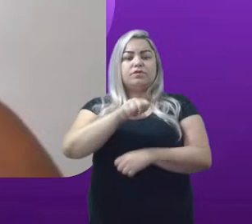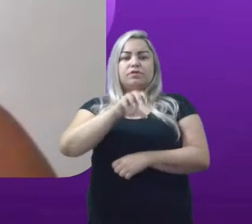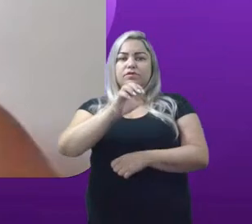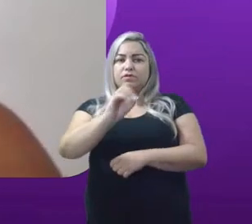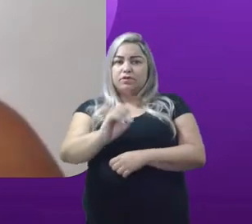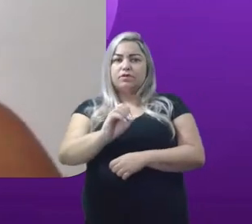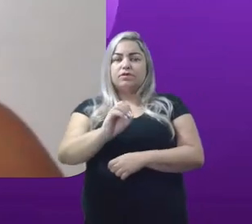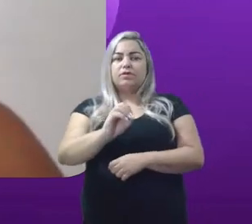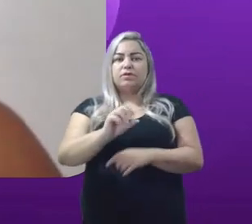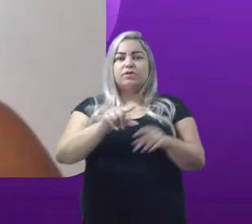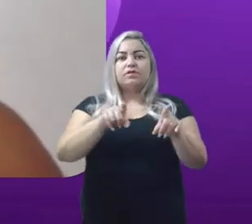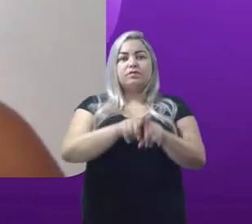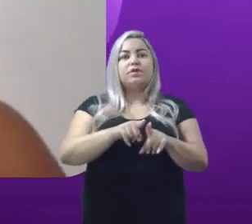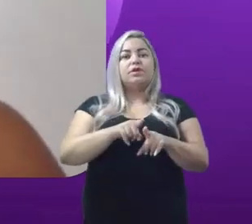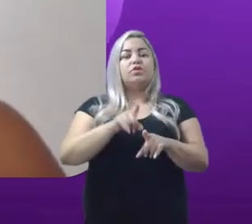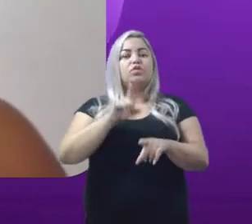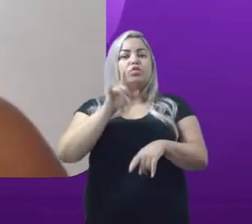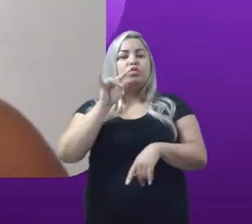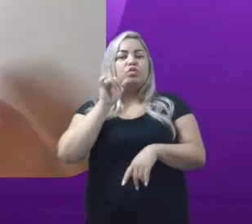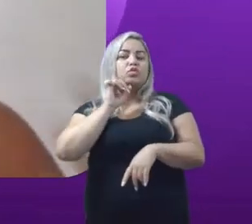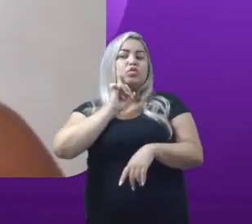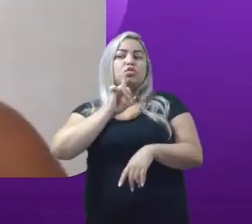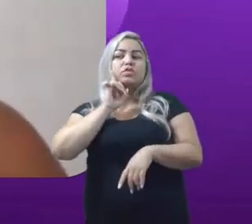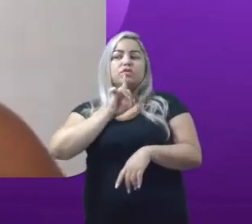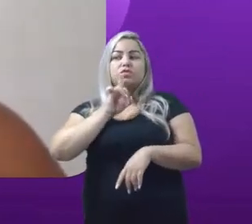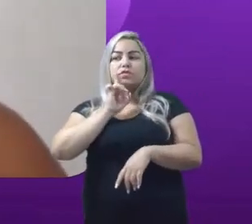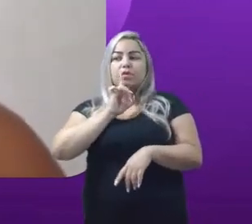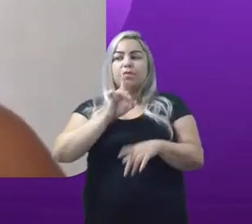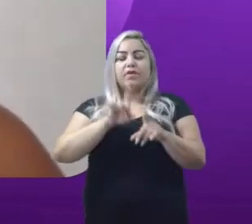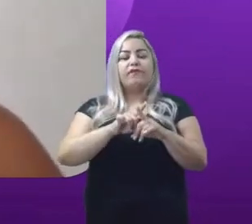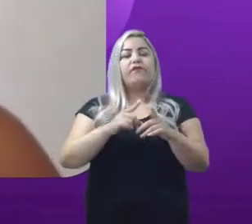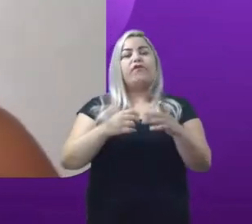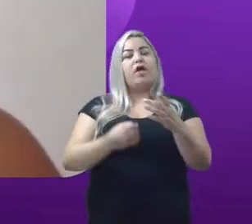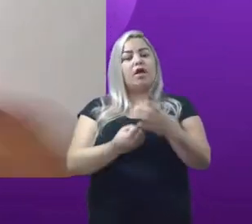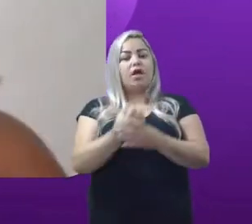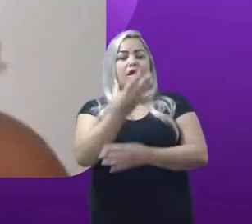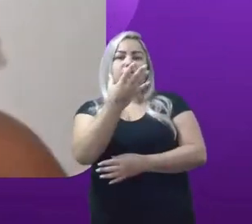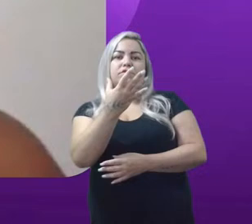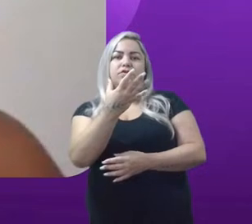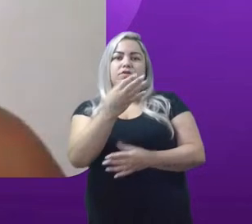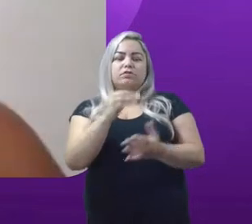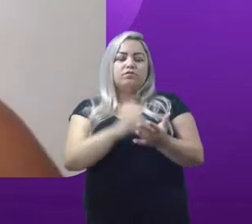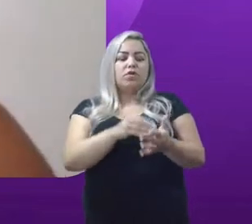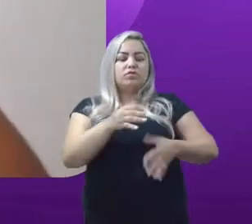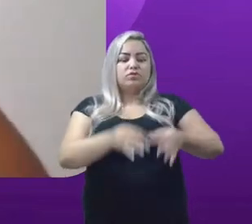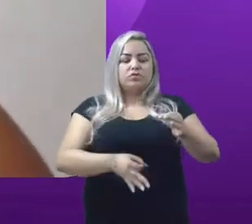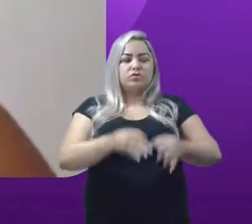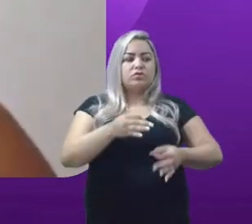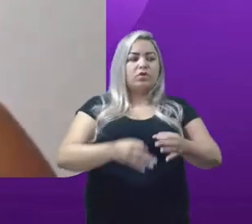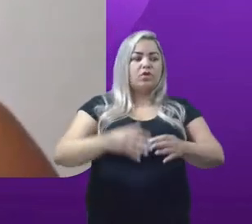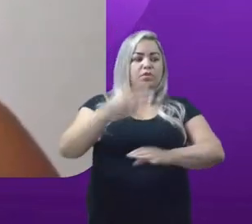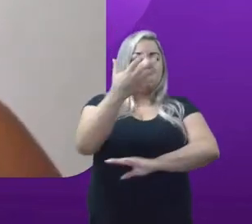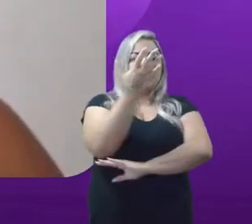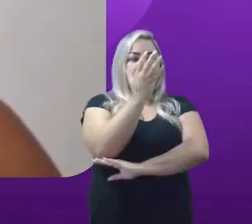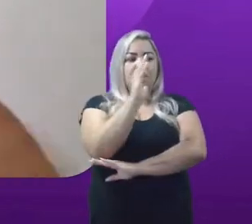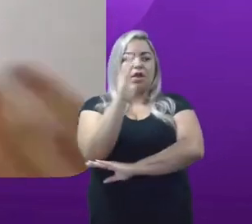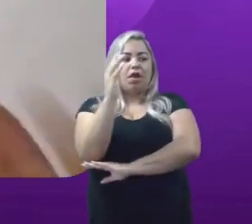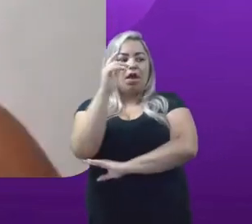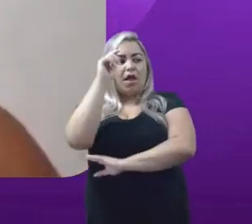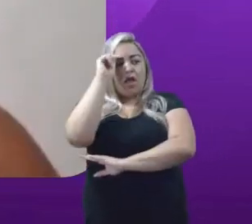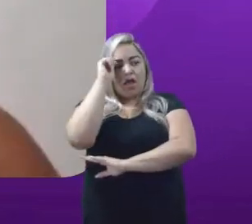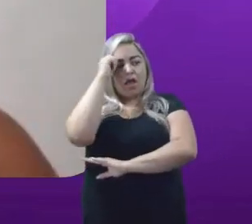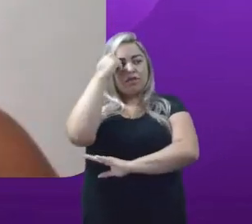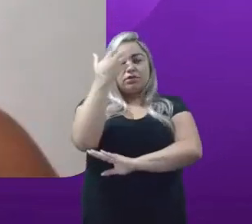né, inclusive nos Estados Unidos, é que vai nascer essa ideia de injustiça ambiental e racismo ambiental, né?